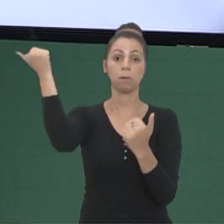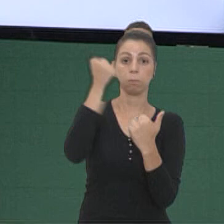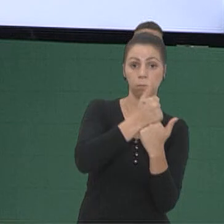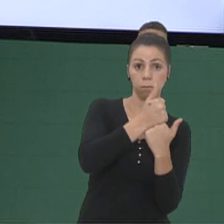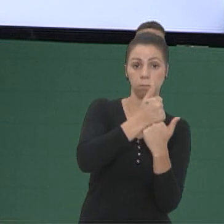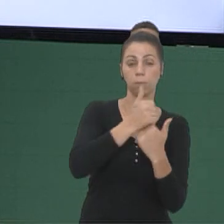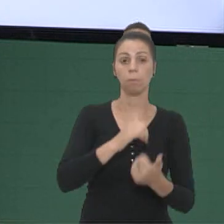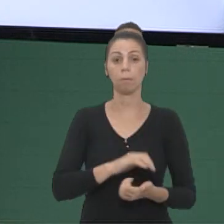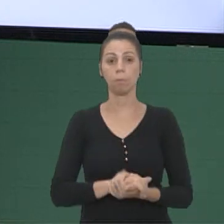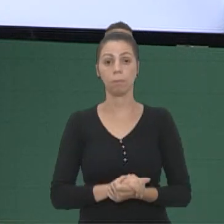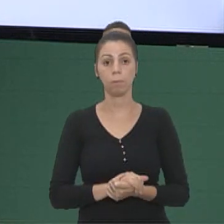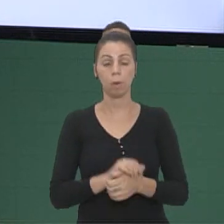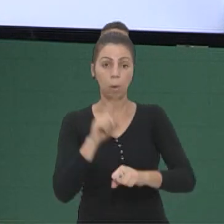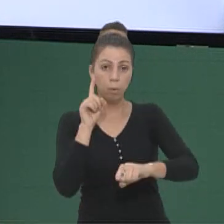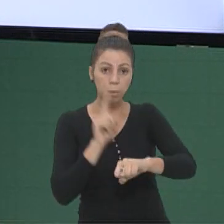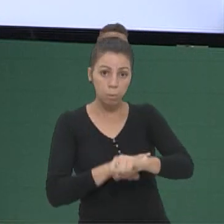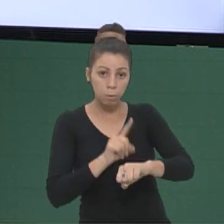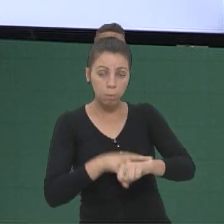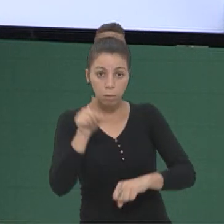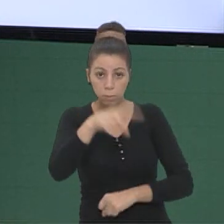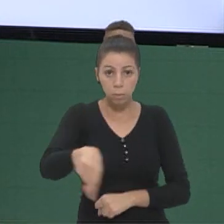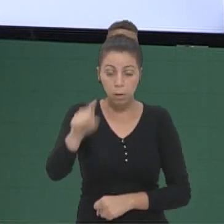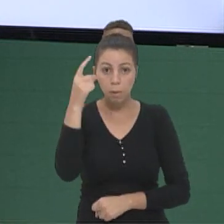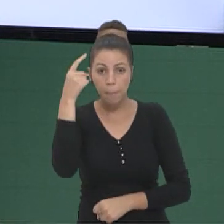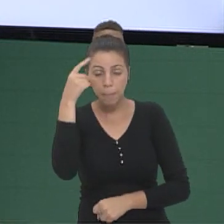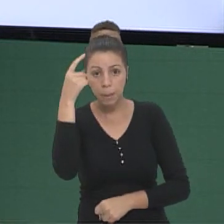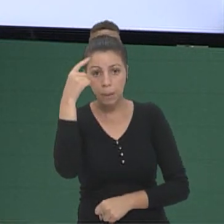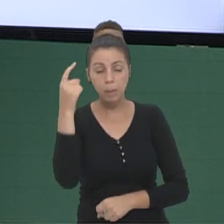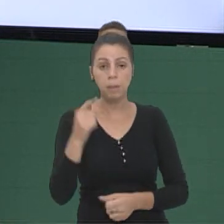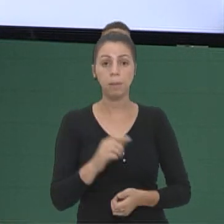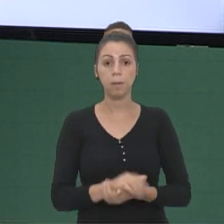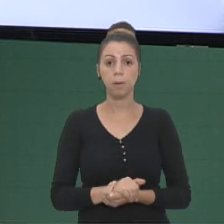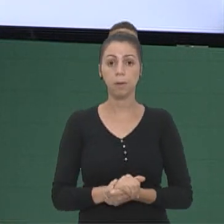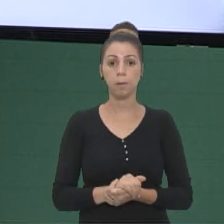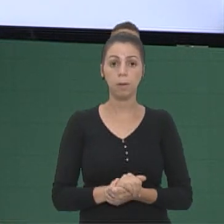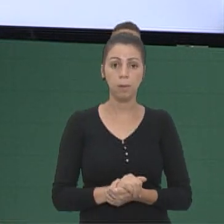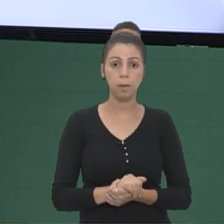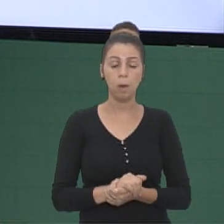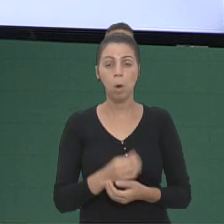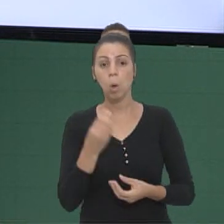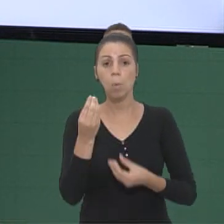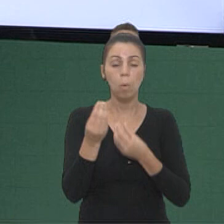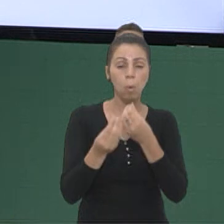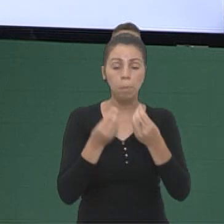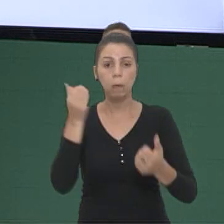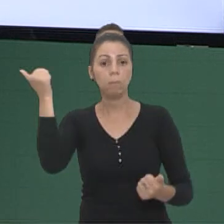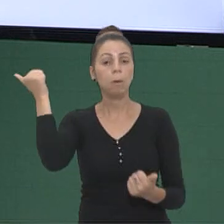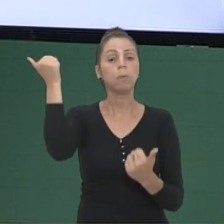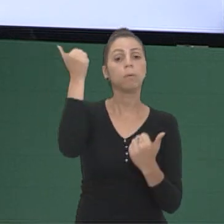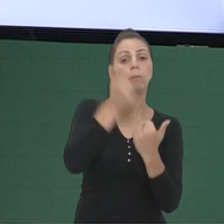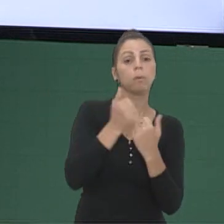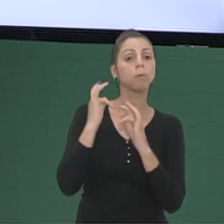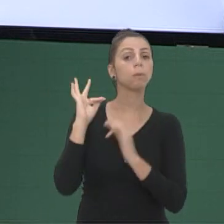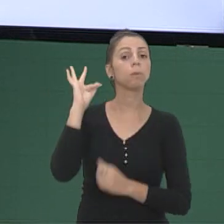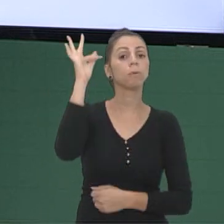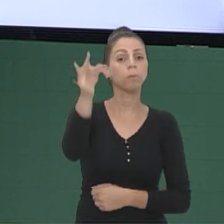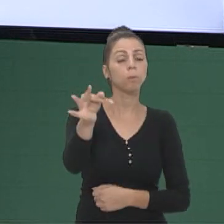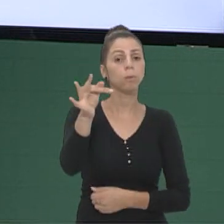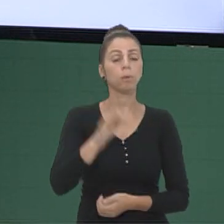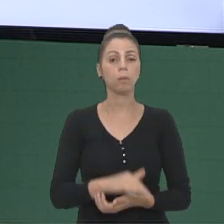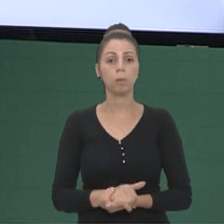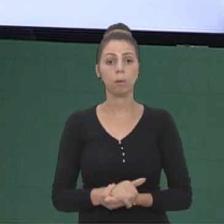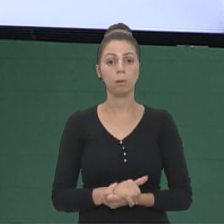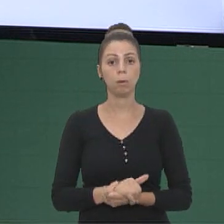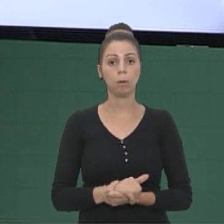Então, uns minutinhos para que vocês pensem aí comigo como é que nós vamos flexionar esses três verbos no futuro. Nas